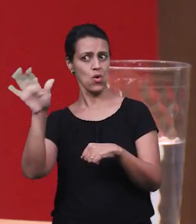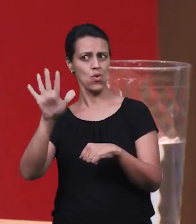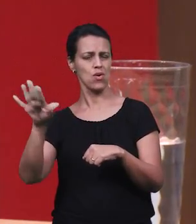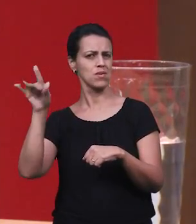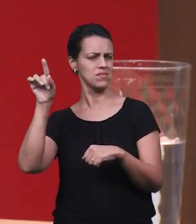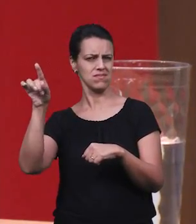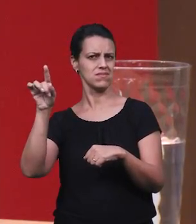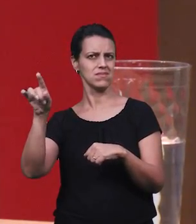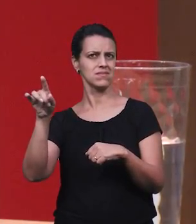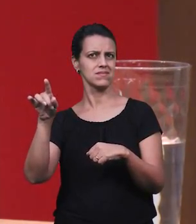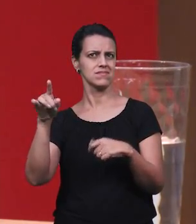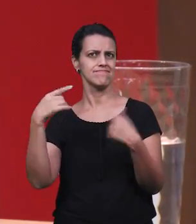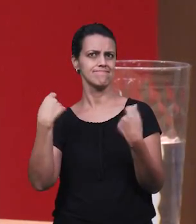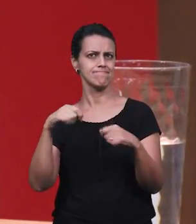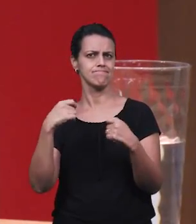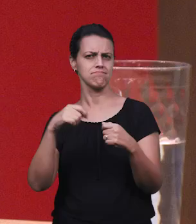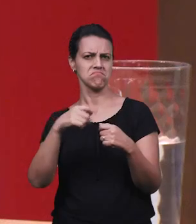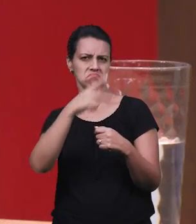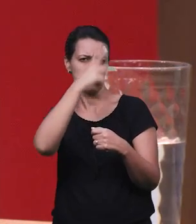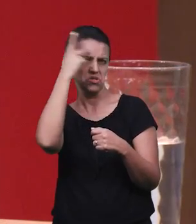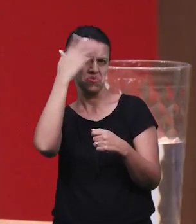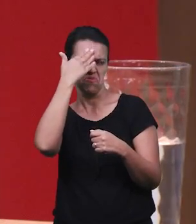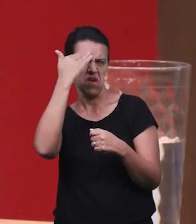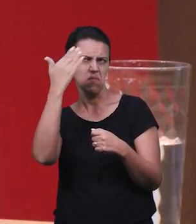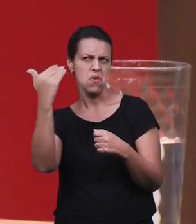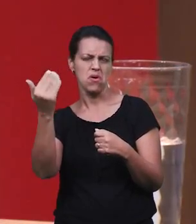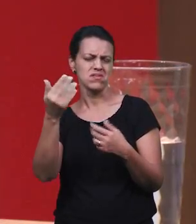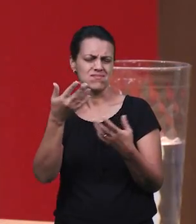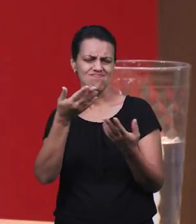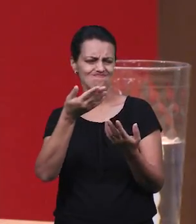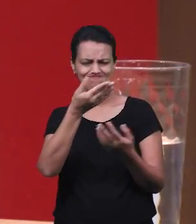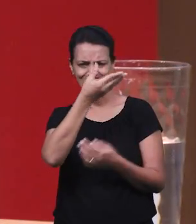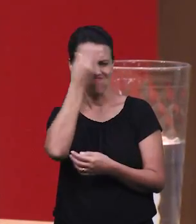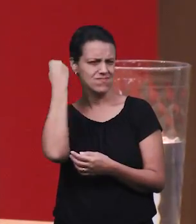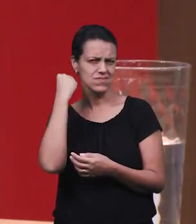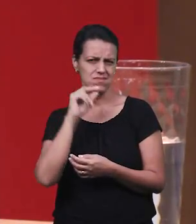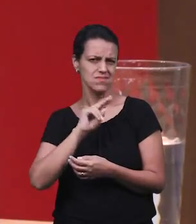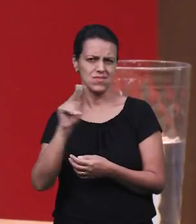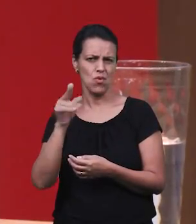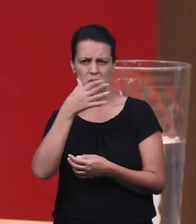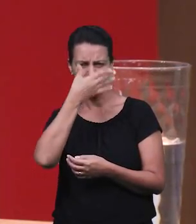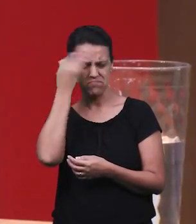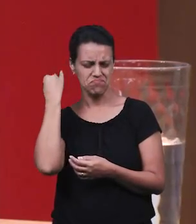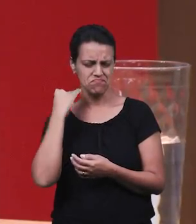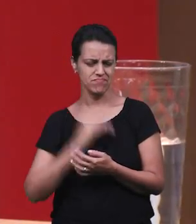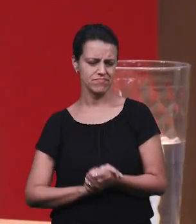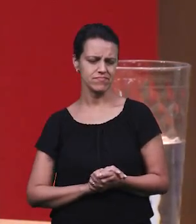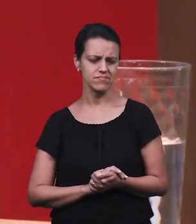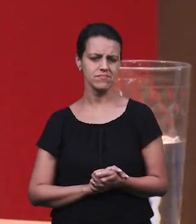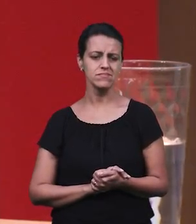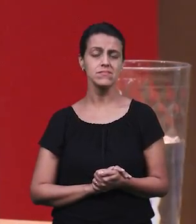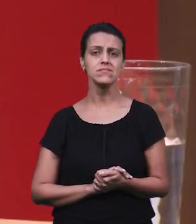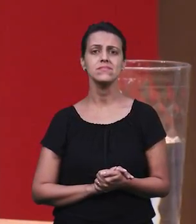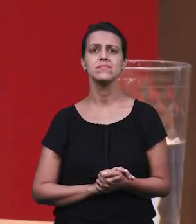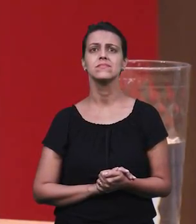com escritores renomados, que eu aqui não me lembro o nome, um da Holanda e outro da